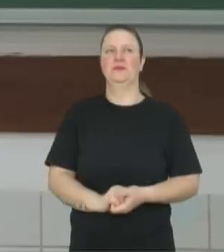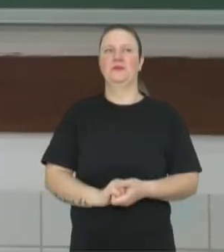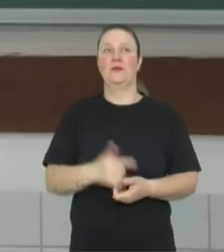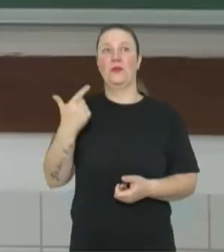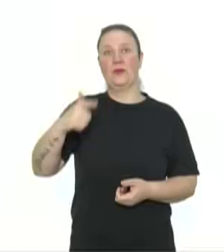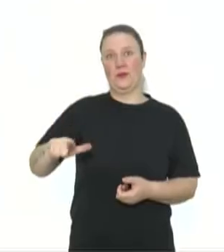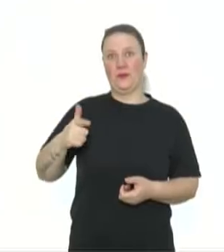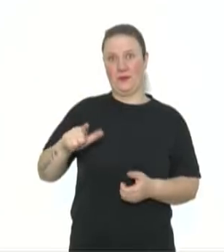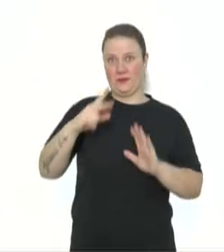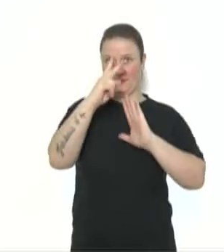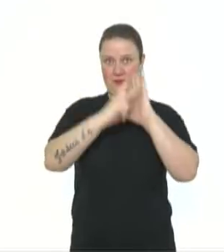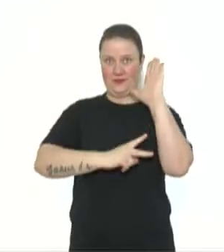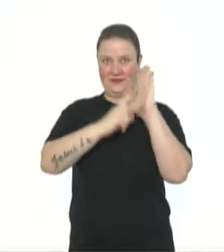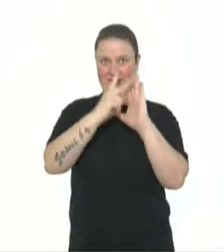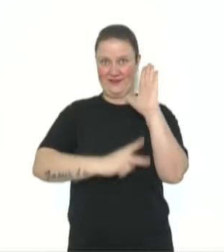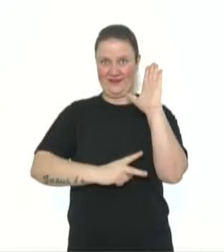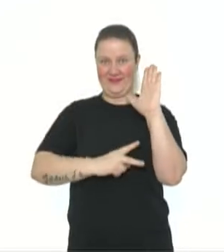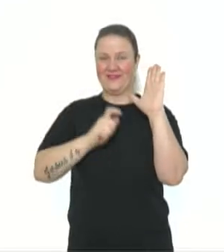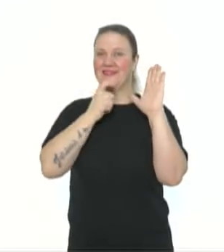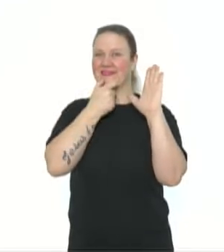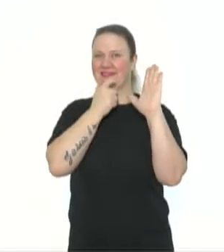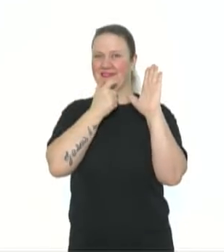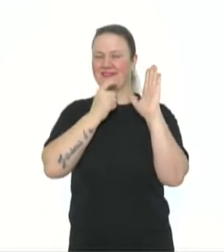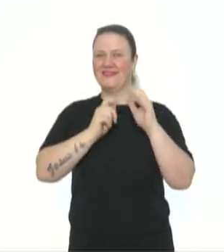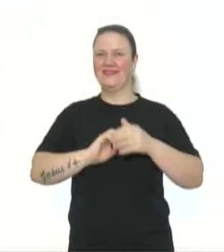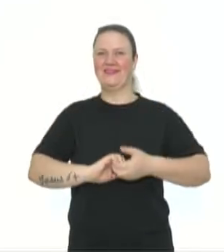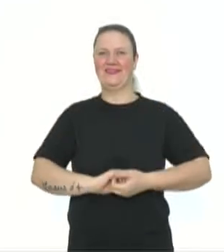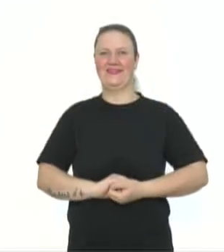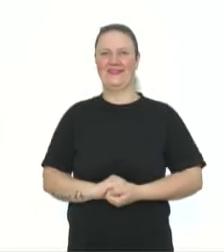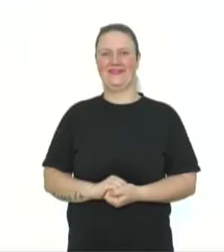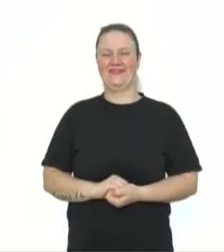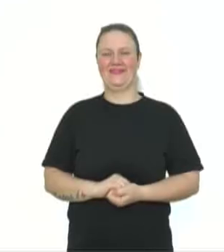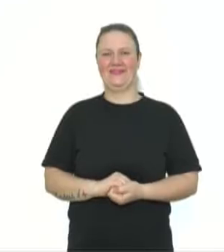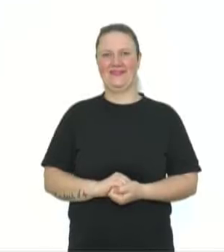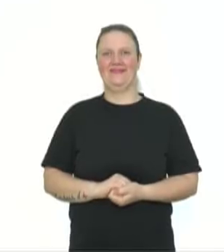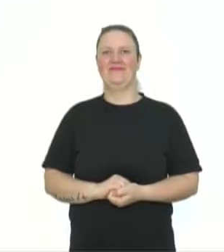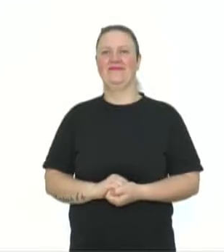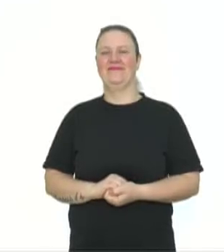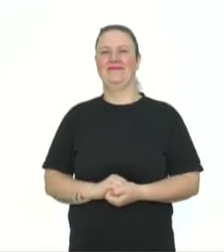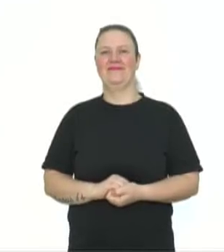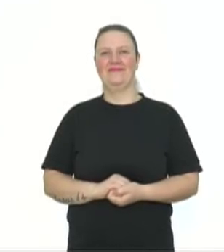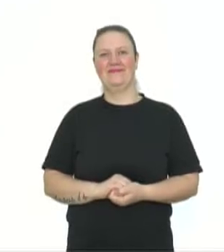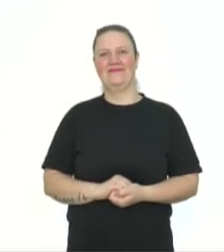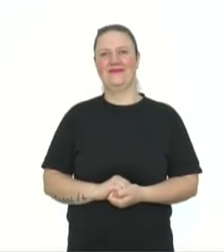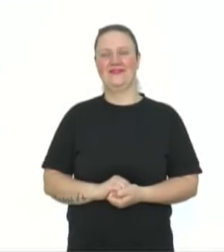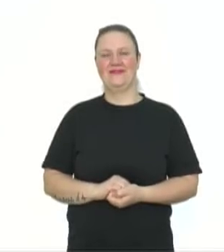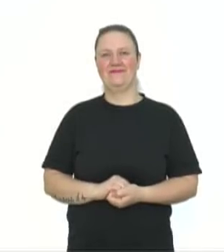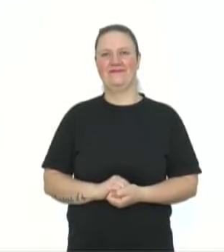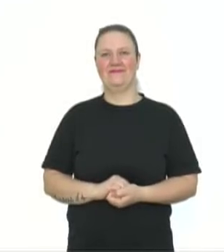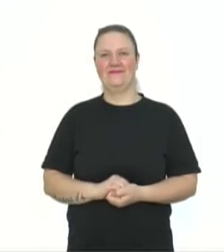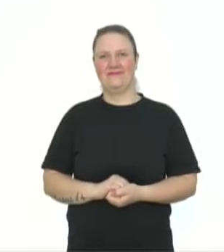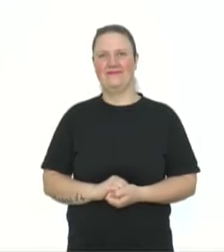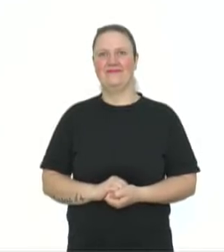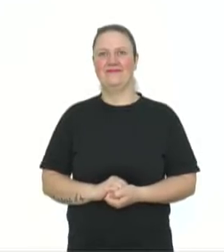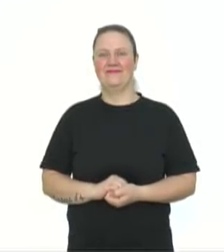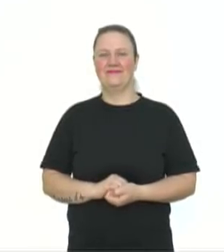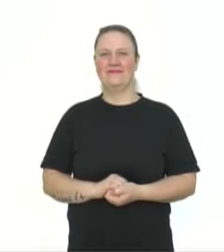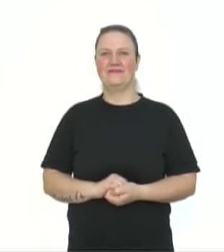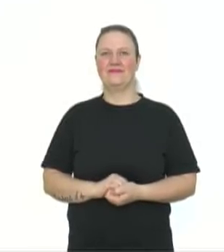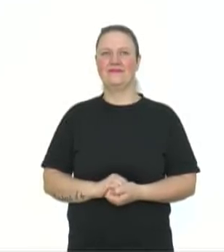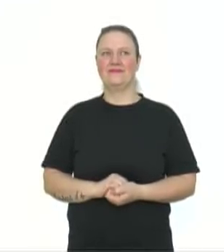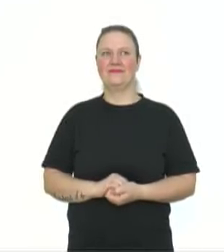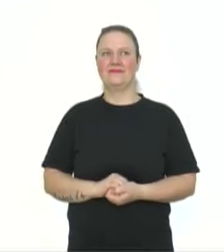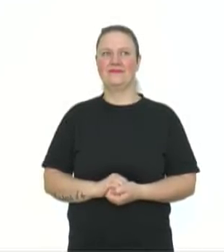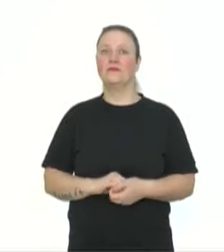que bonitinho. The dog ate my homework, just like it was kibble. He started up slow with a cut little